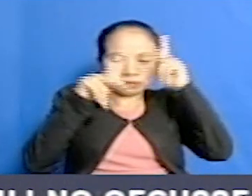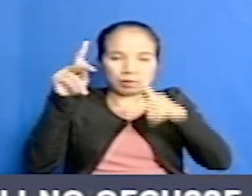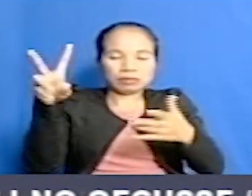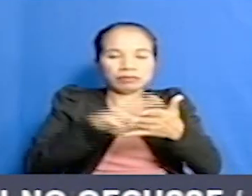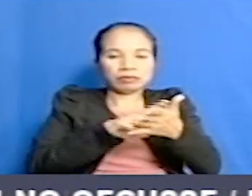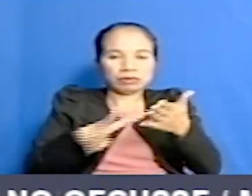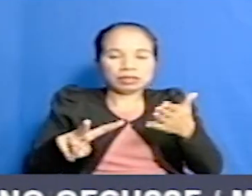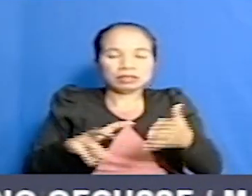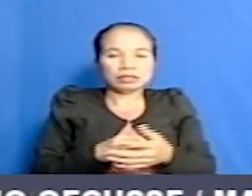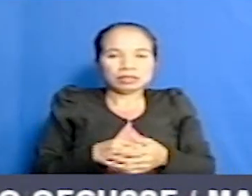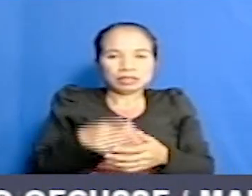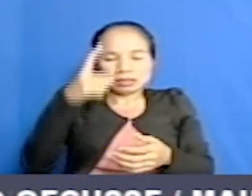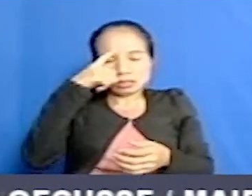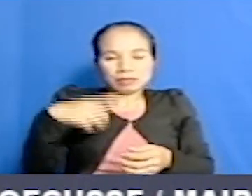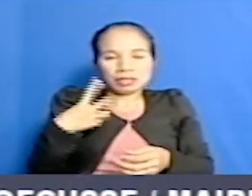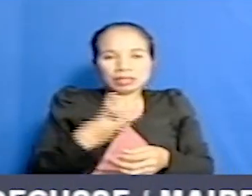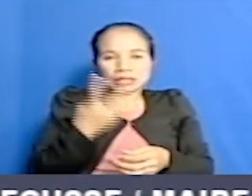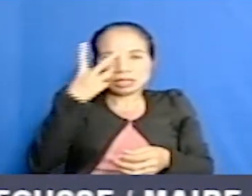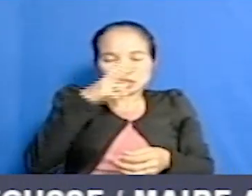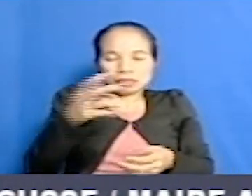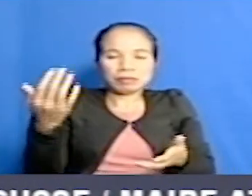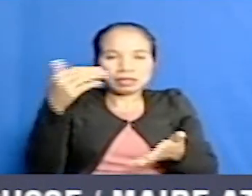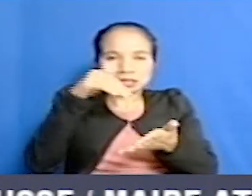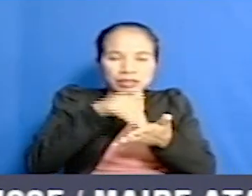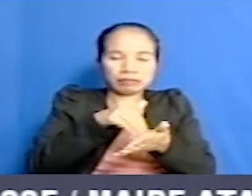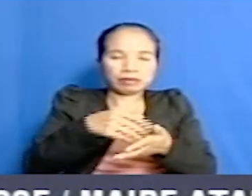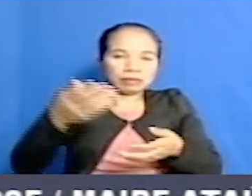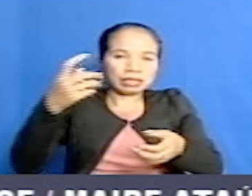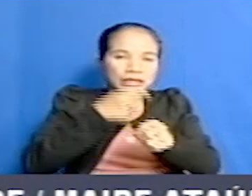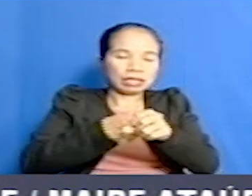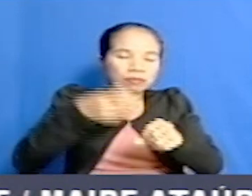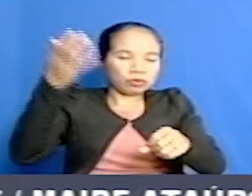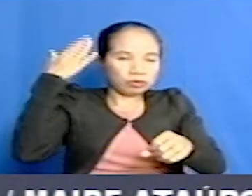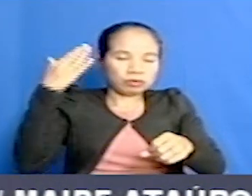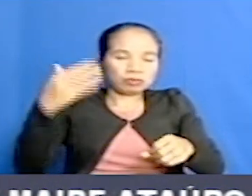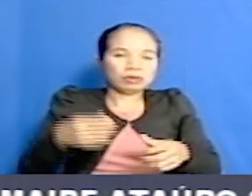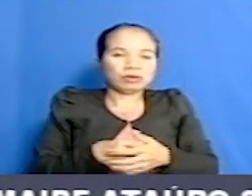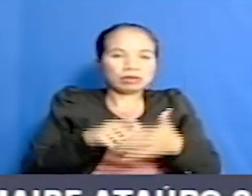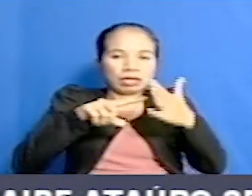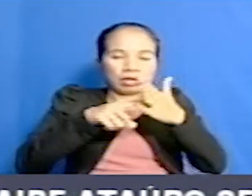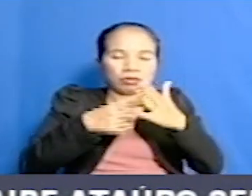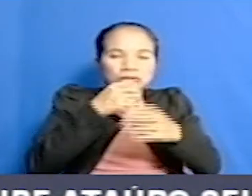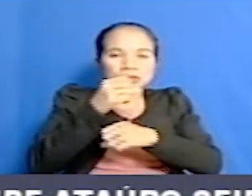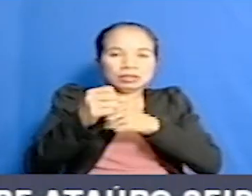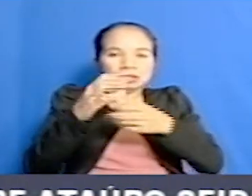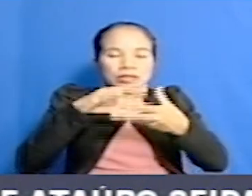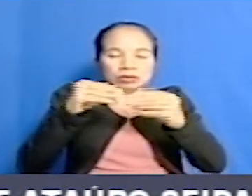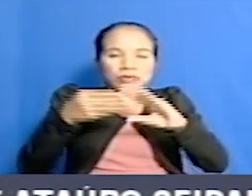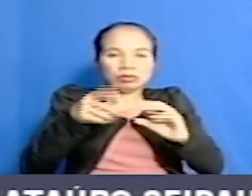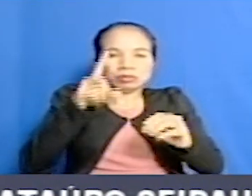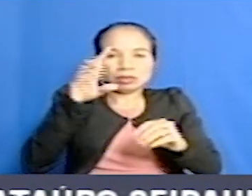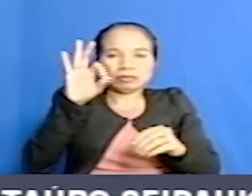violência também. Também tare, kata, se liga, fila fali baia, passado e da né as histórias Juliana né rasik quando são a